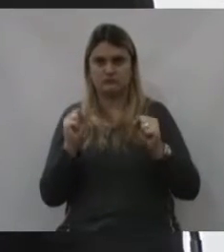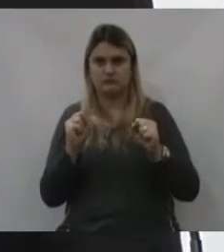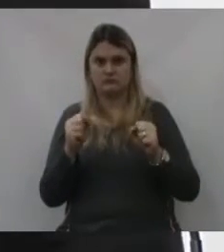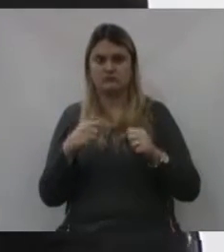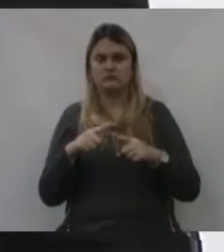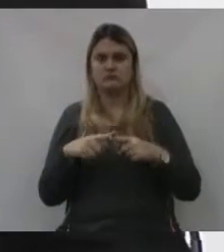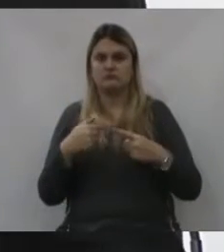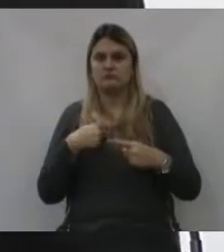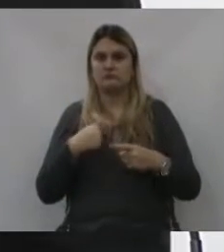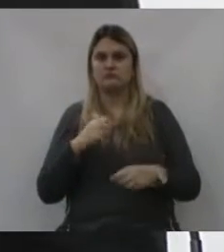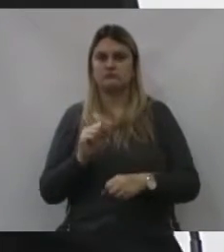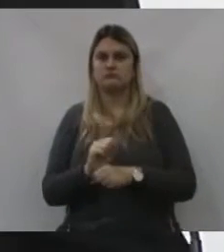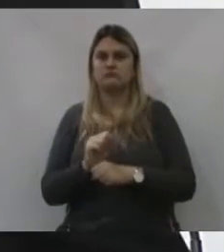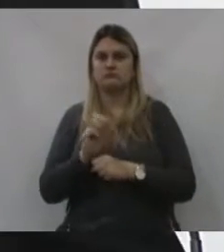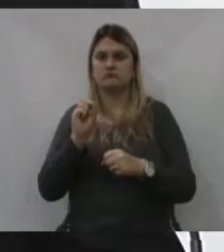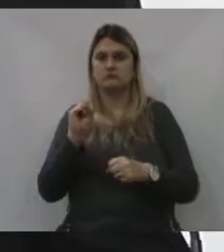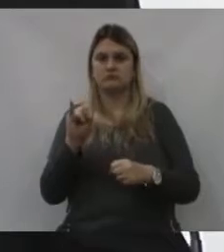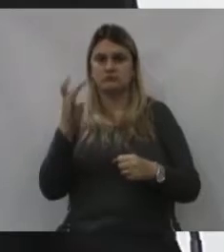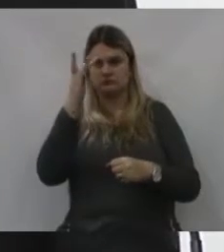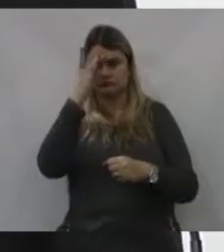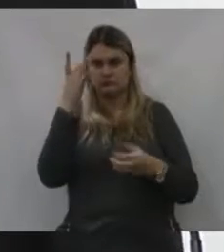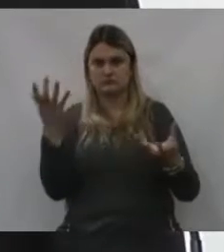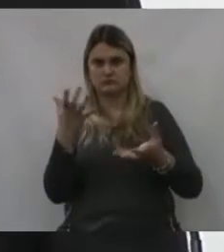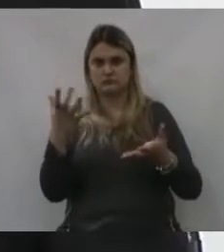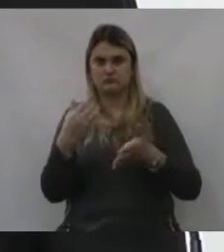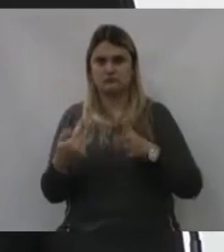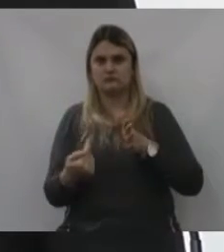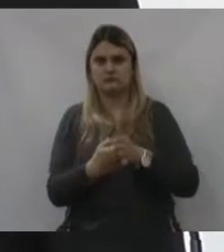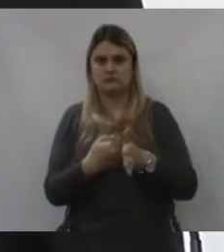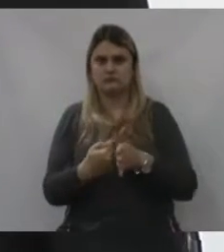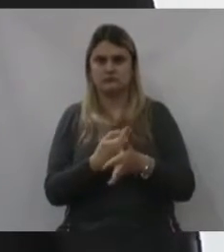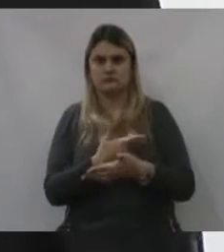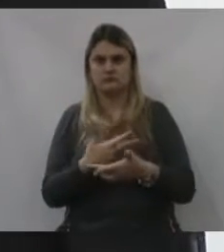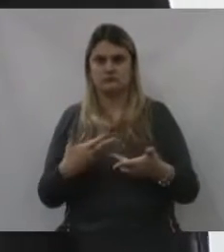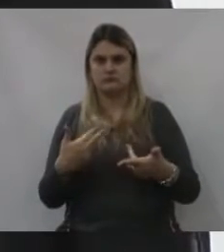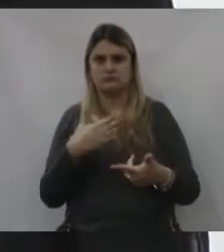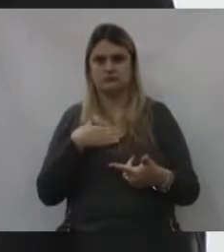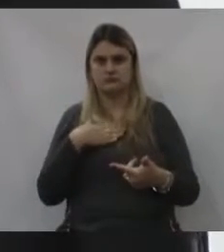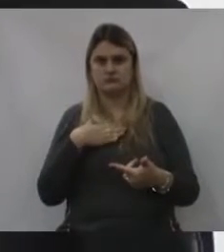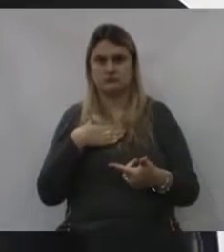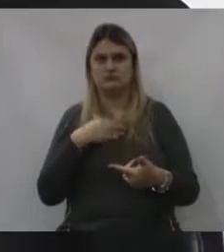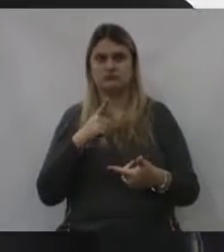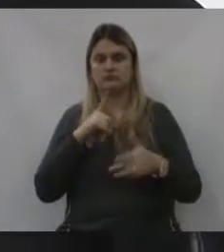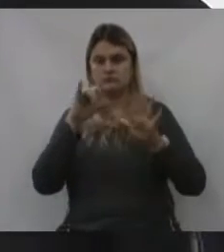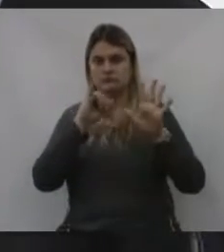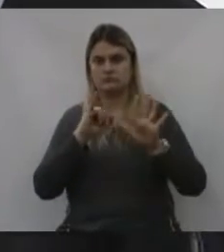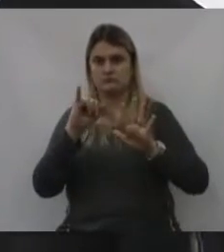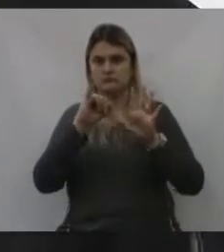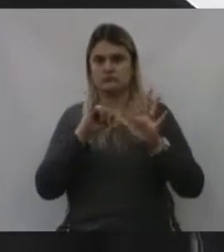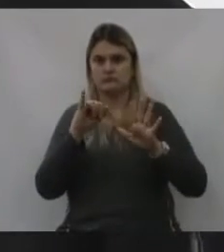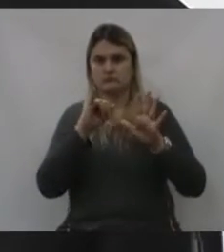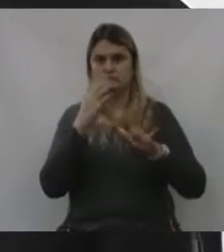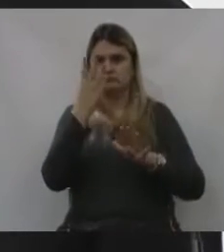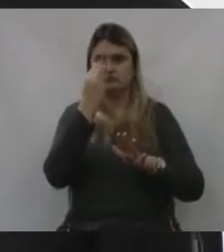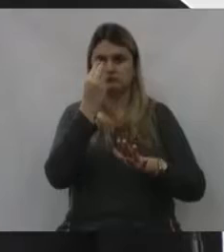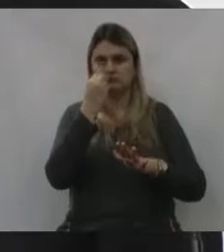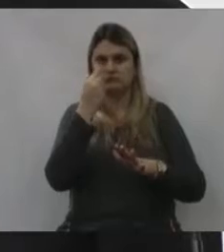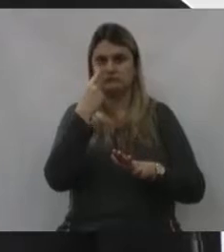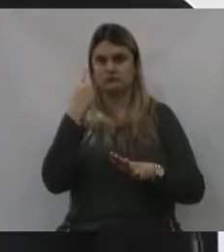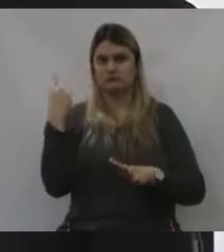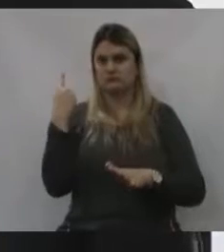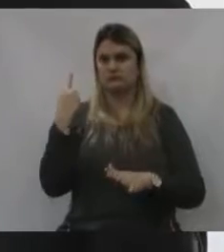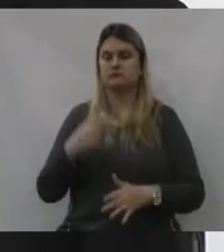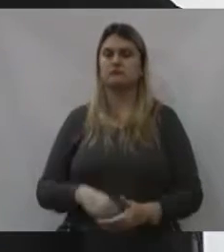as possibilidades, mas estou à disposição. Se alguém queira perguntar alguma coisa, estou à disposição. Estão as imagens. Ó. Aqui as duas